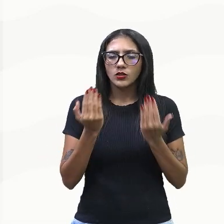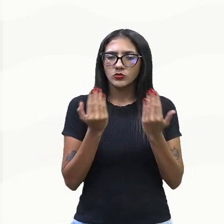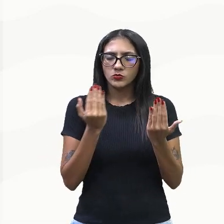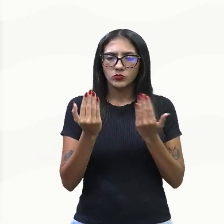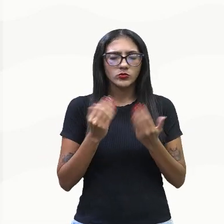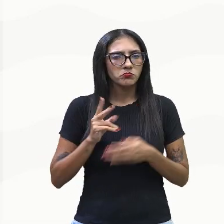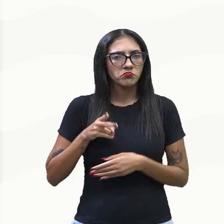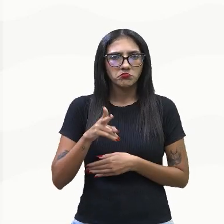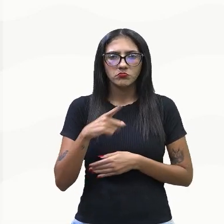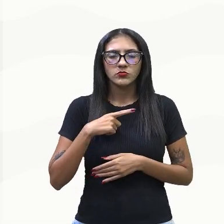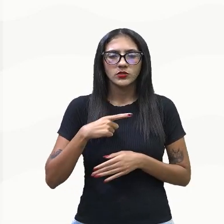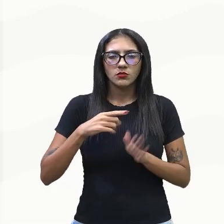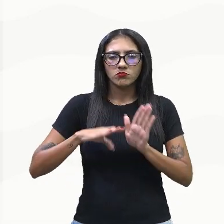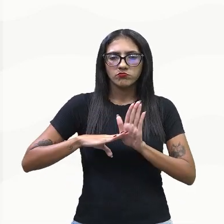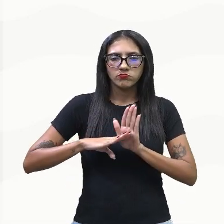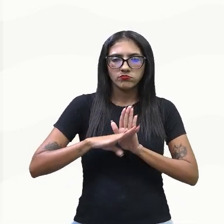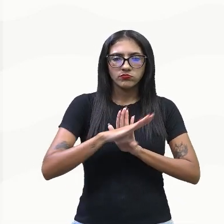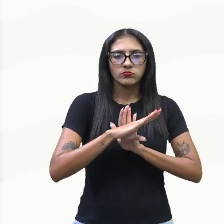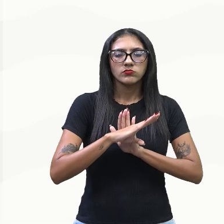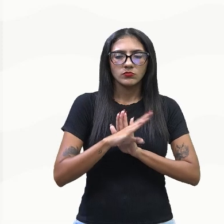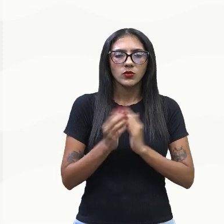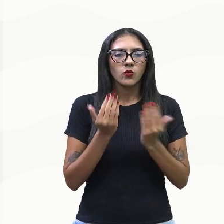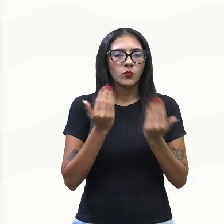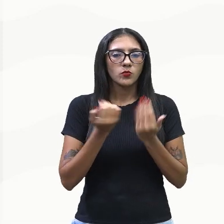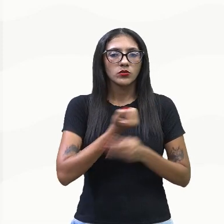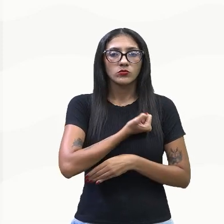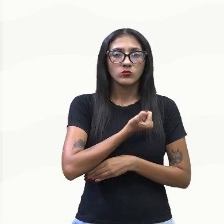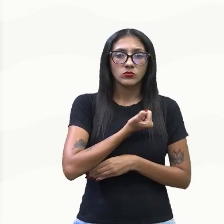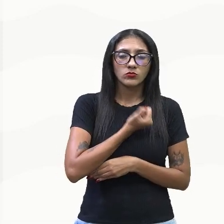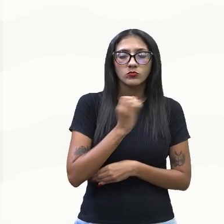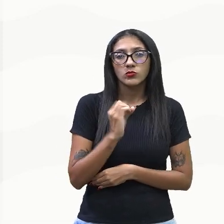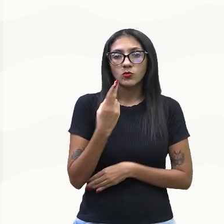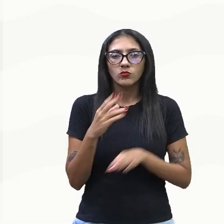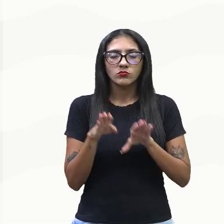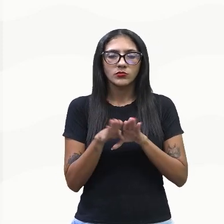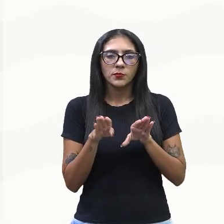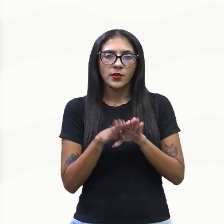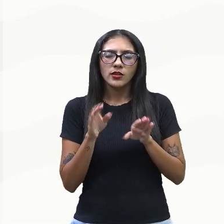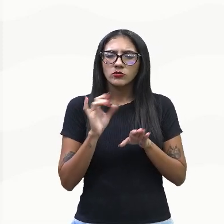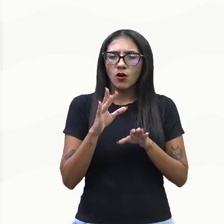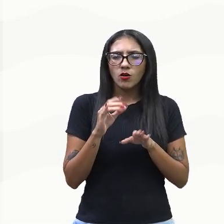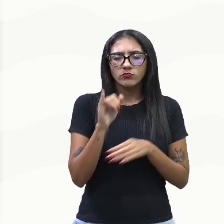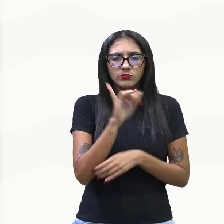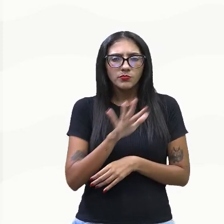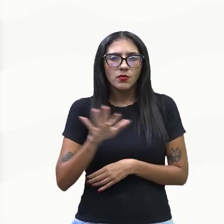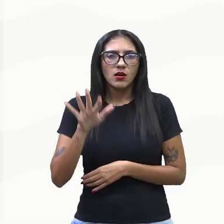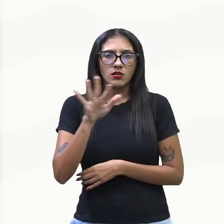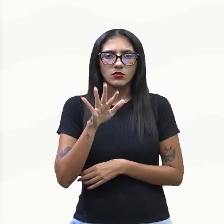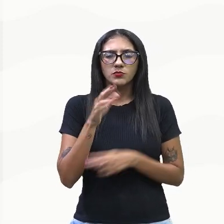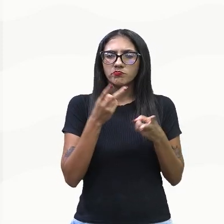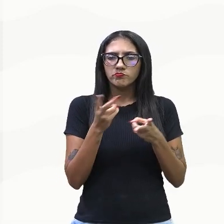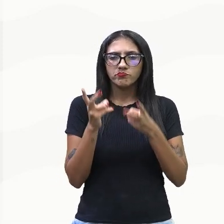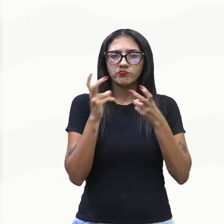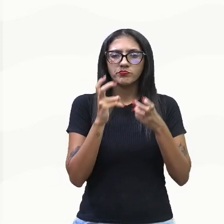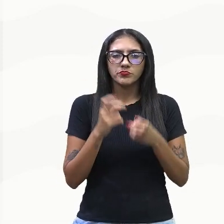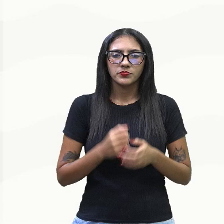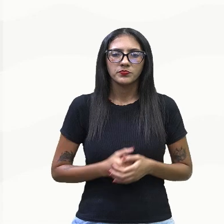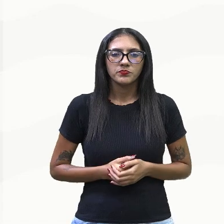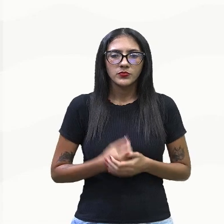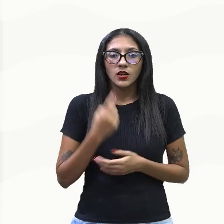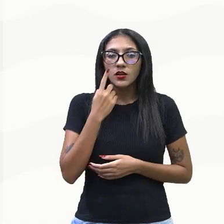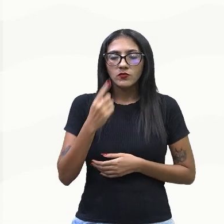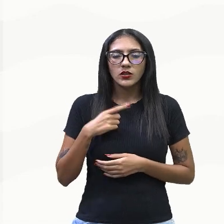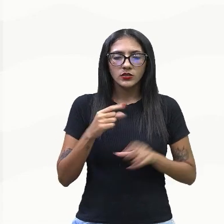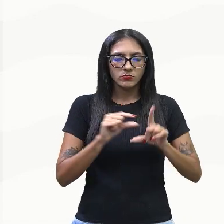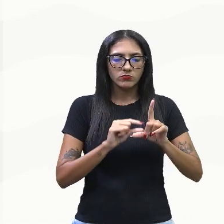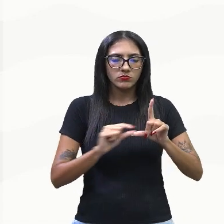estão aumentando, percebem? Olhando o número ou visualmente a linha subindo, né? Aqui nós temos os anos que foram feitas as